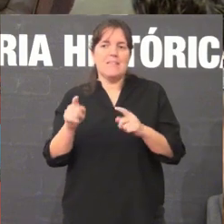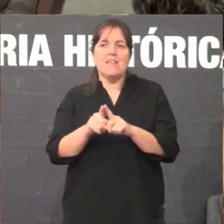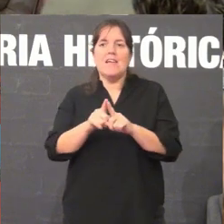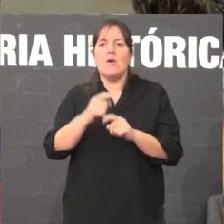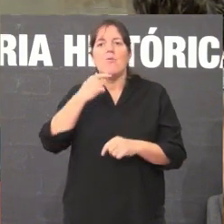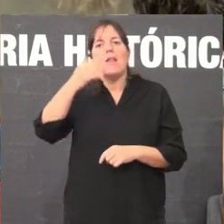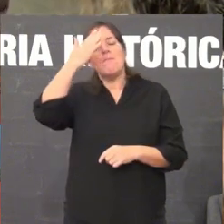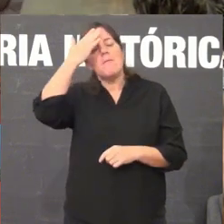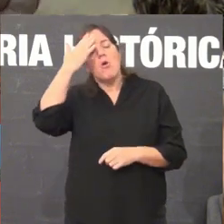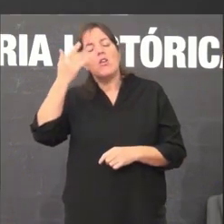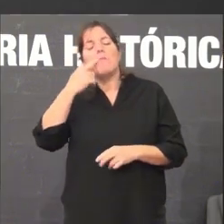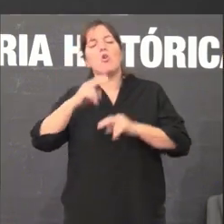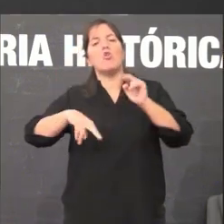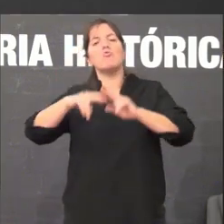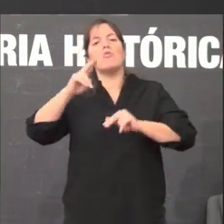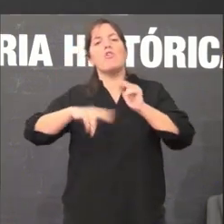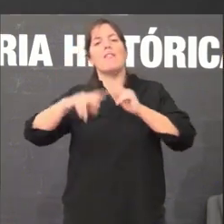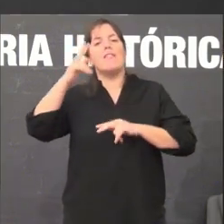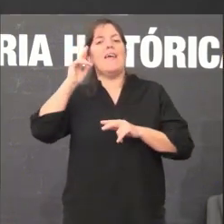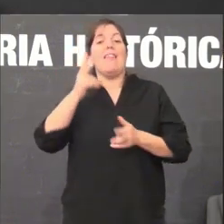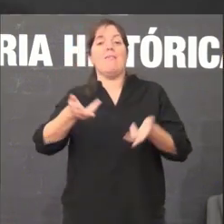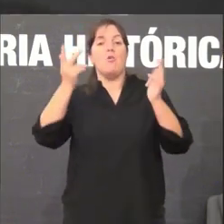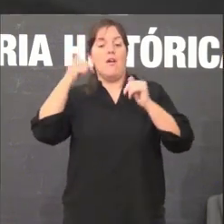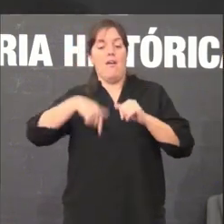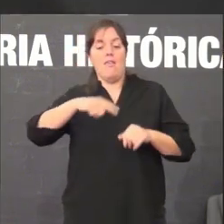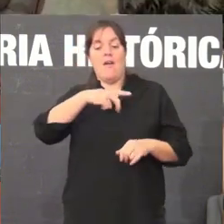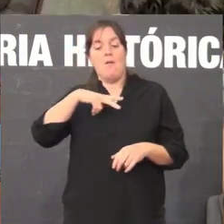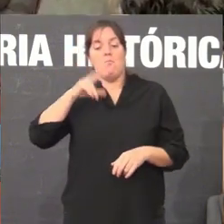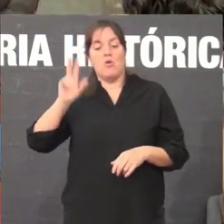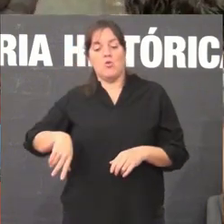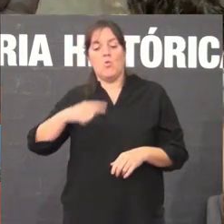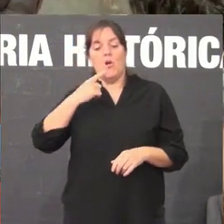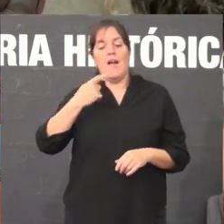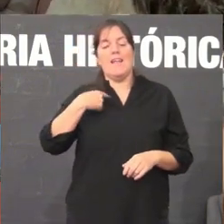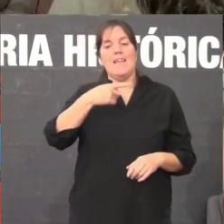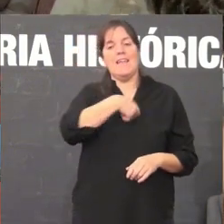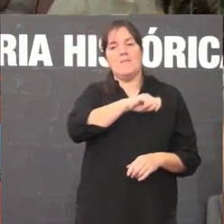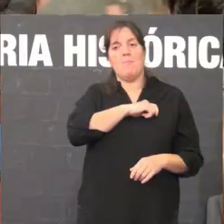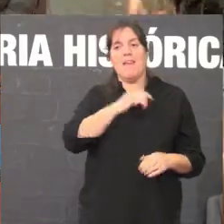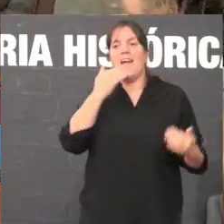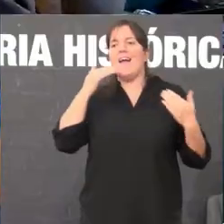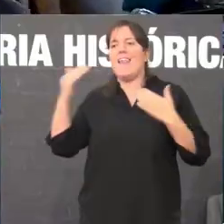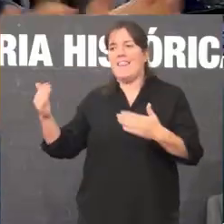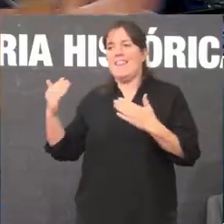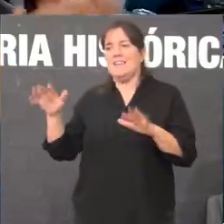da democracia en Portugal e en España. Benvida. Obrigada.